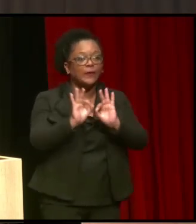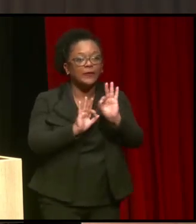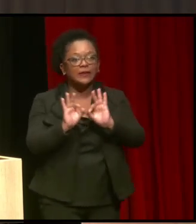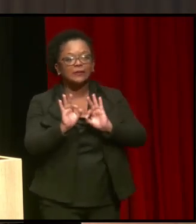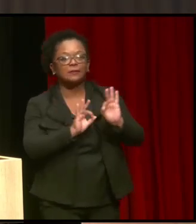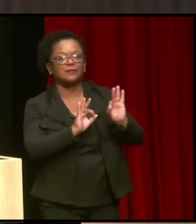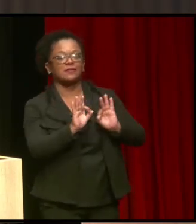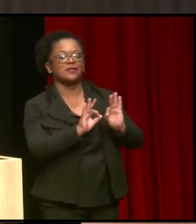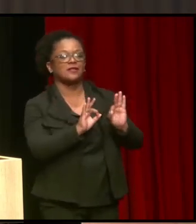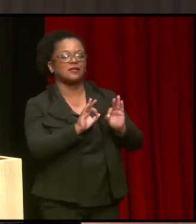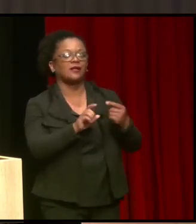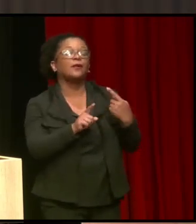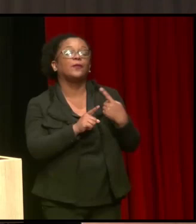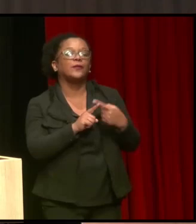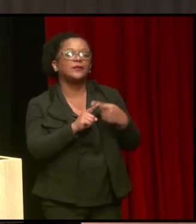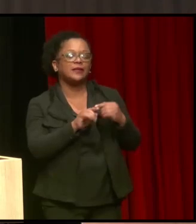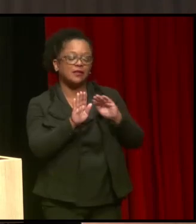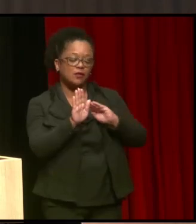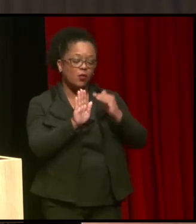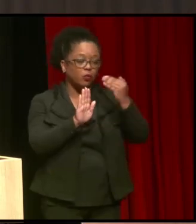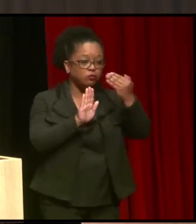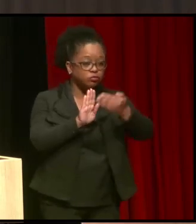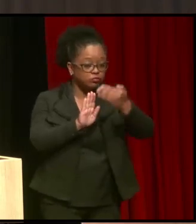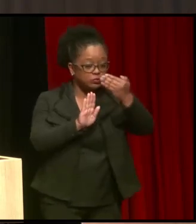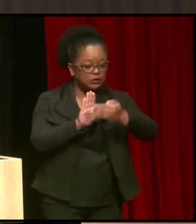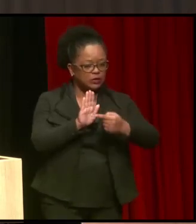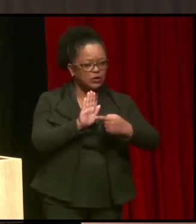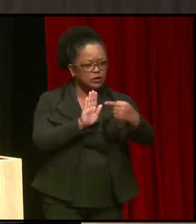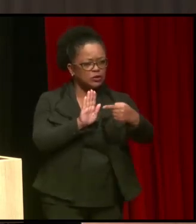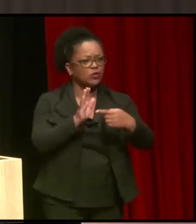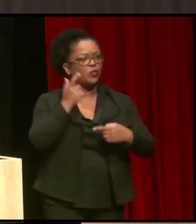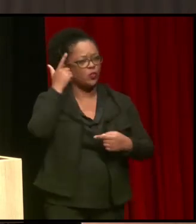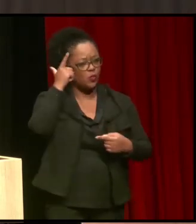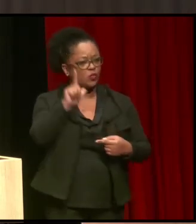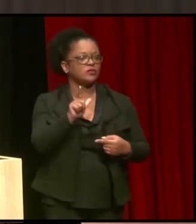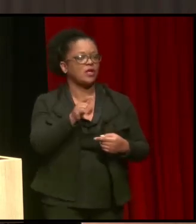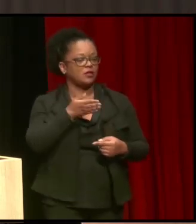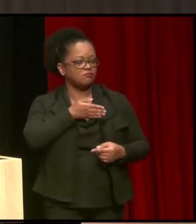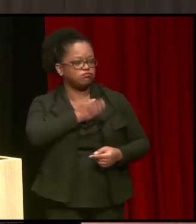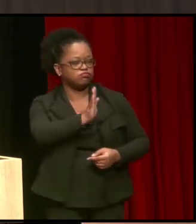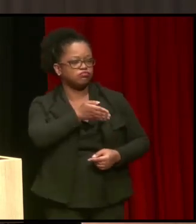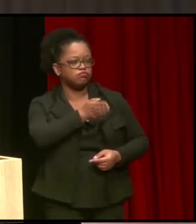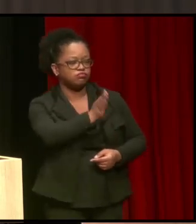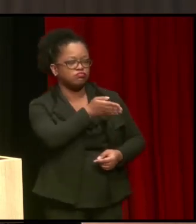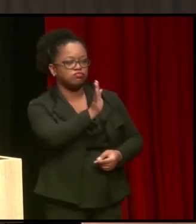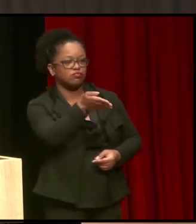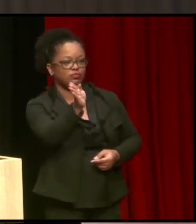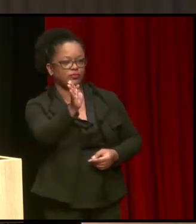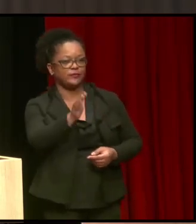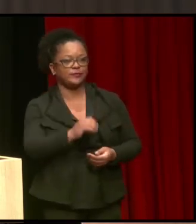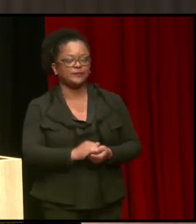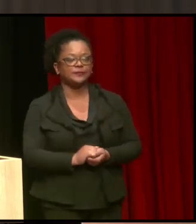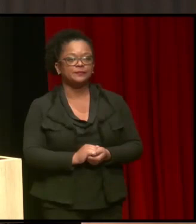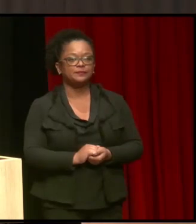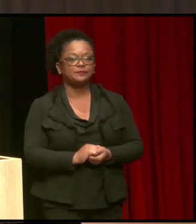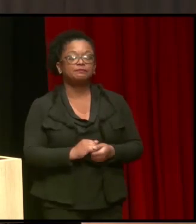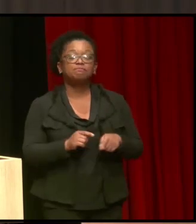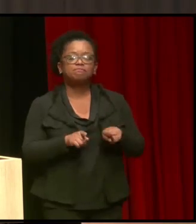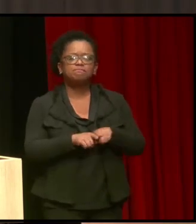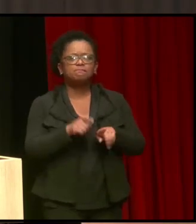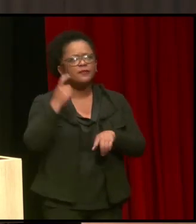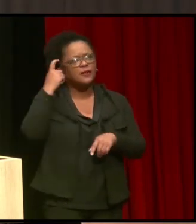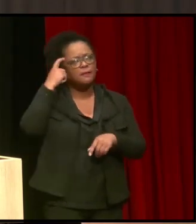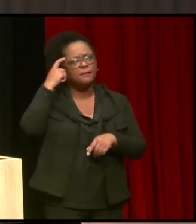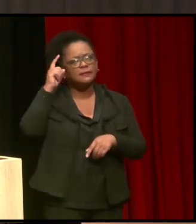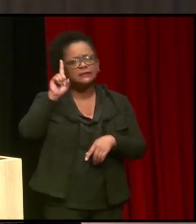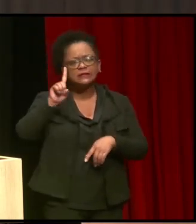missionária aconteça. E aí a gente aprende uma coisa, Deus quando fez o seu reino, ele